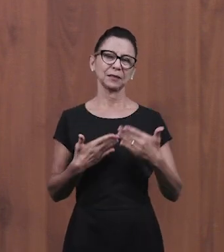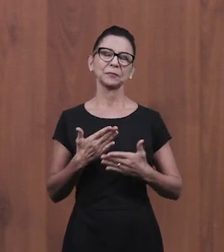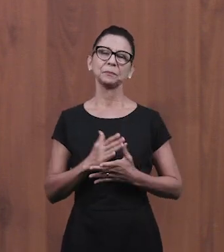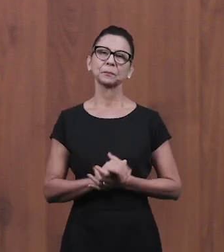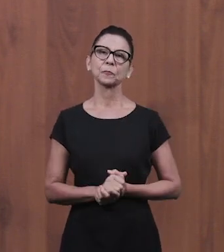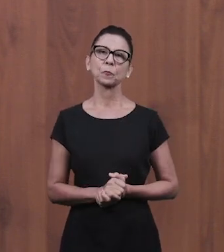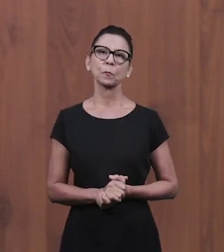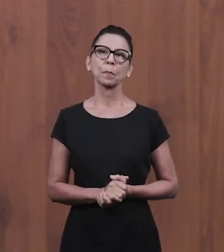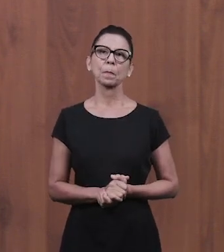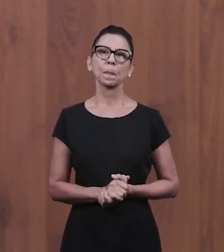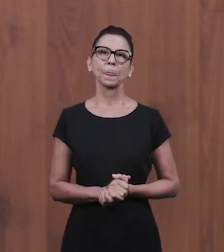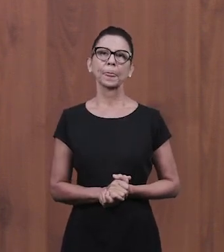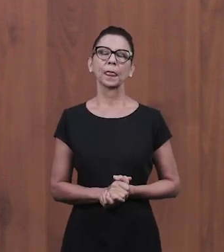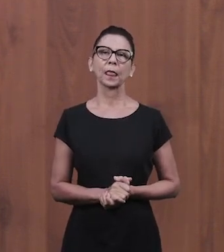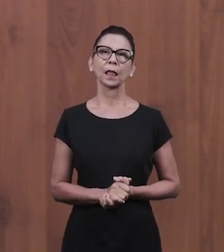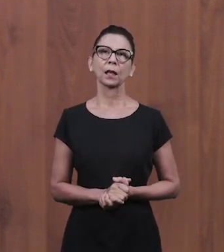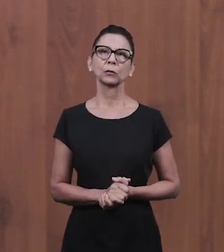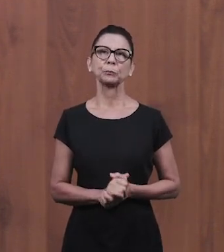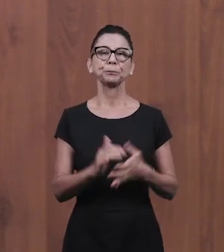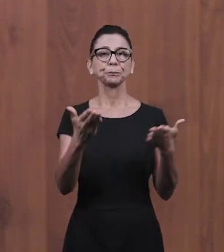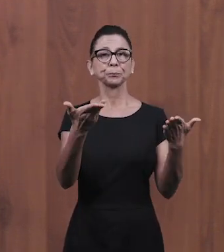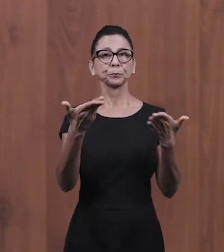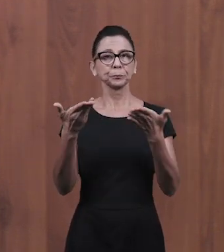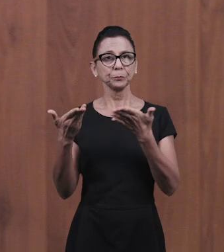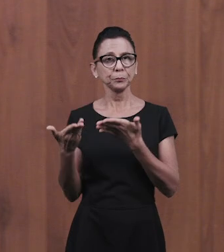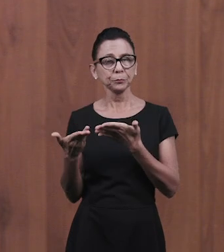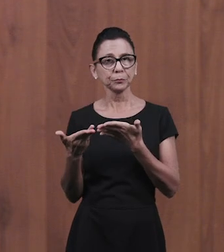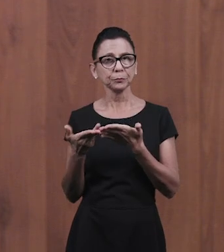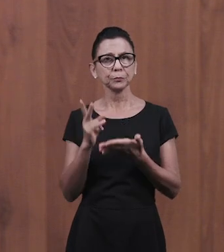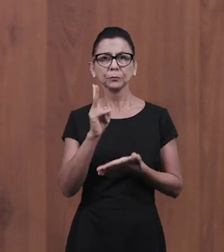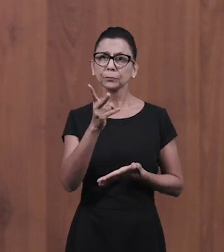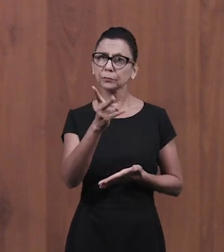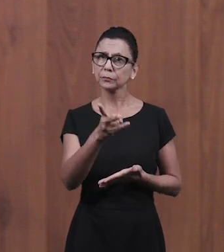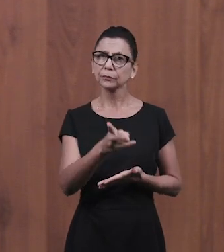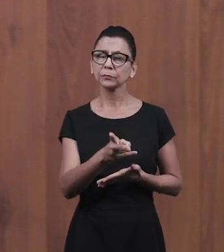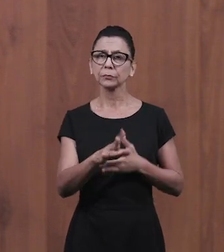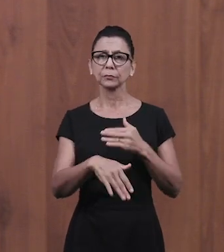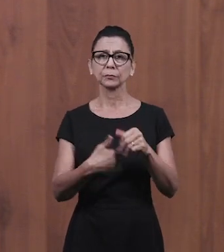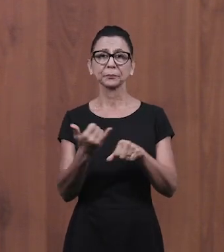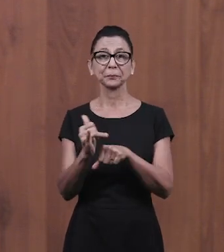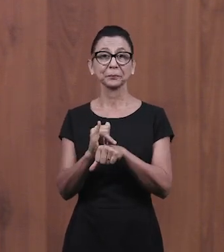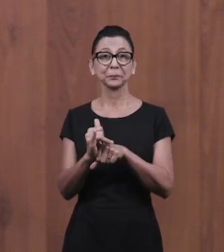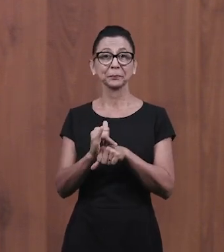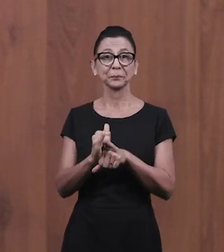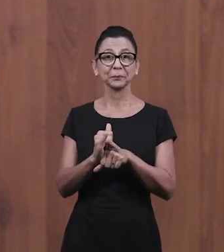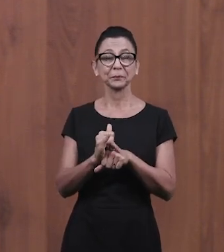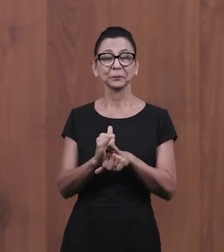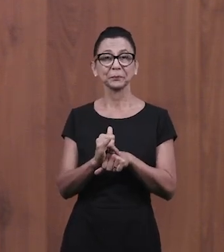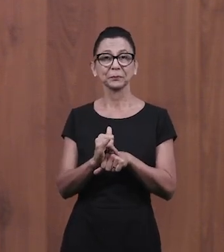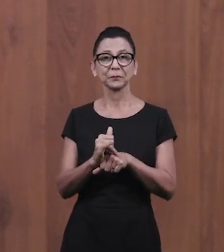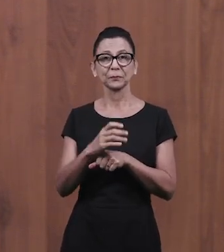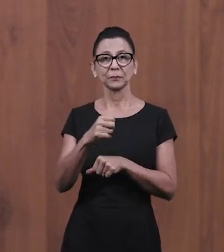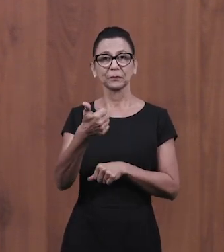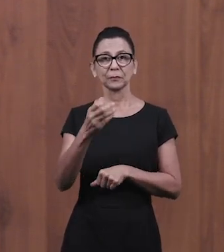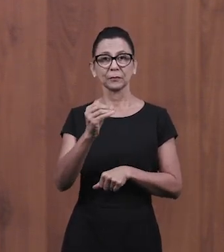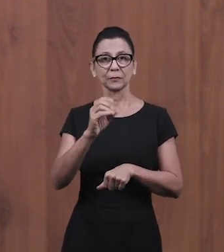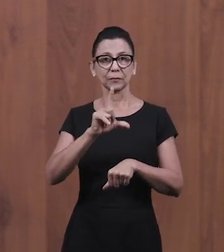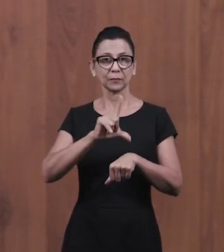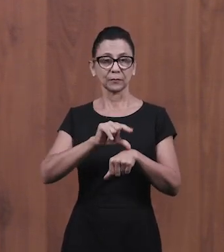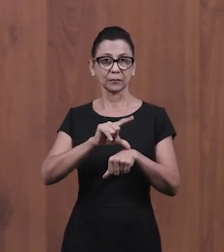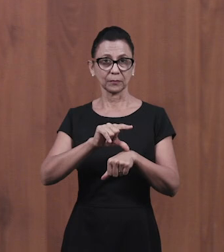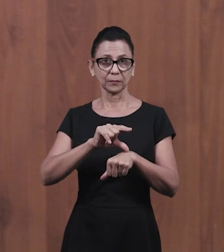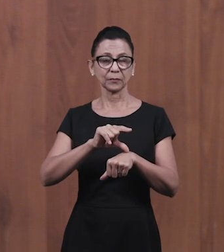alegria. Agora, antes de encerrar, fazemos um convite para que você permaneça conosco no nosso canal de YouTube, para que daqui a pouco, às 10 horas da